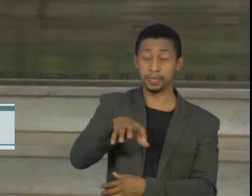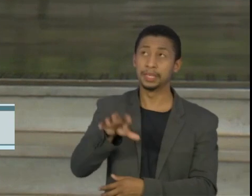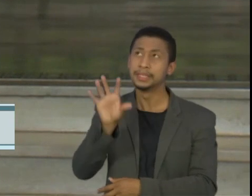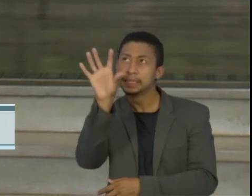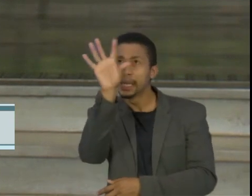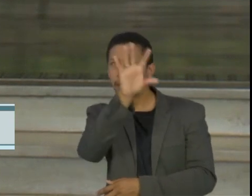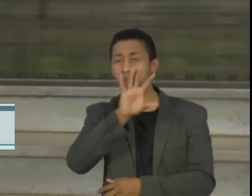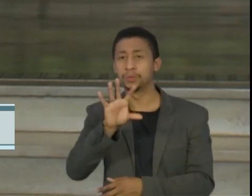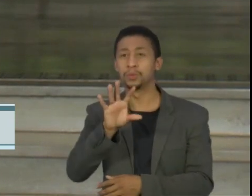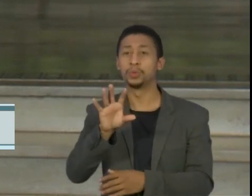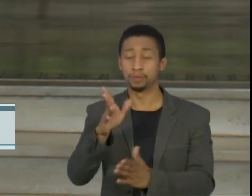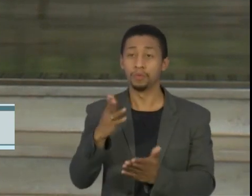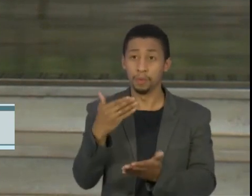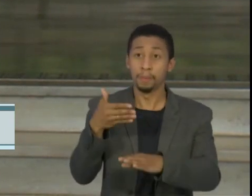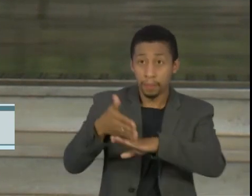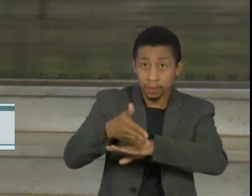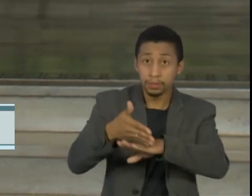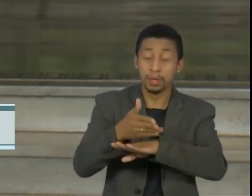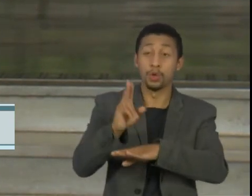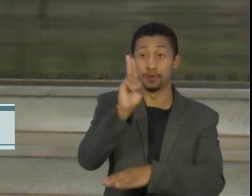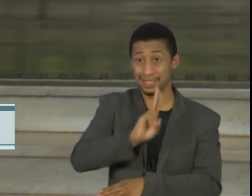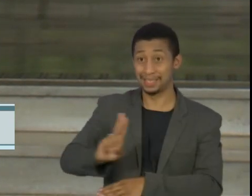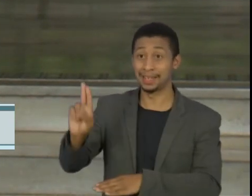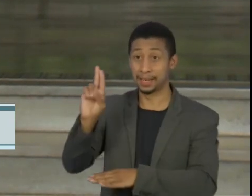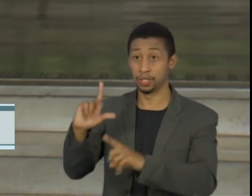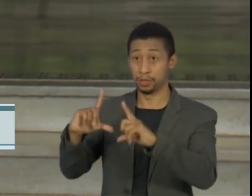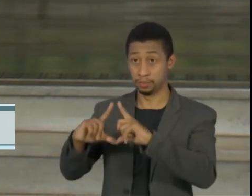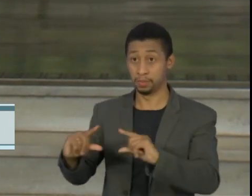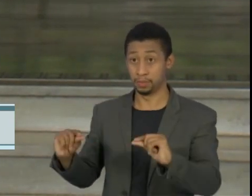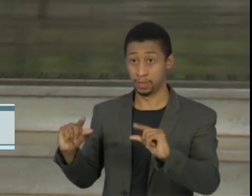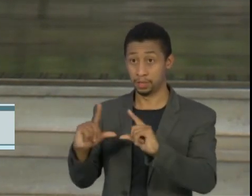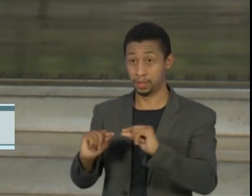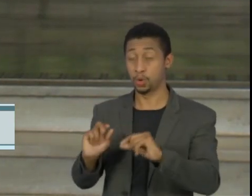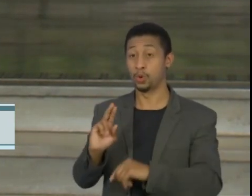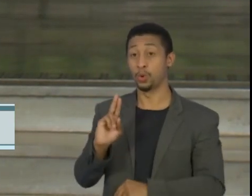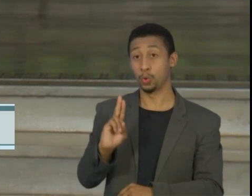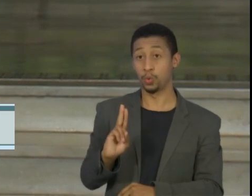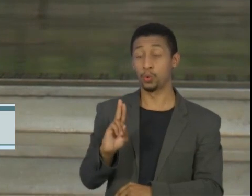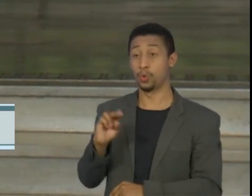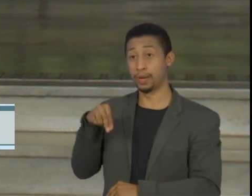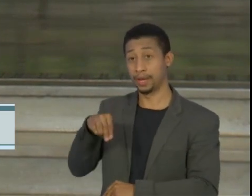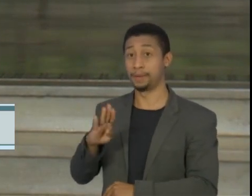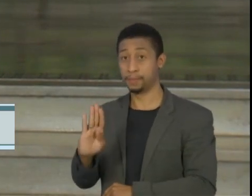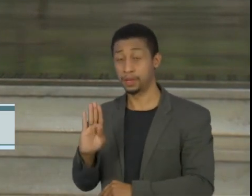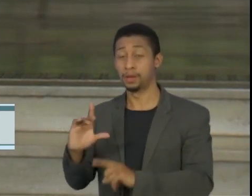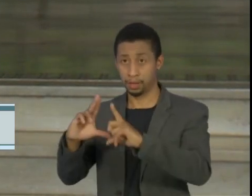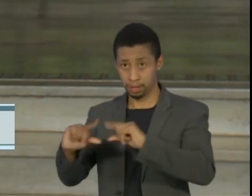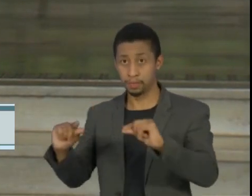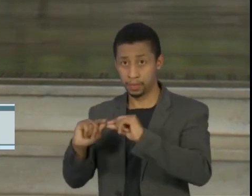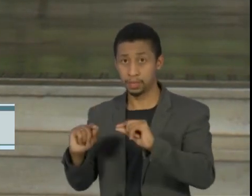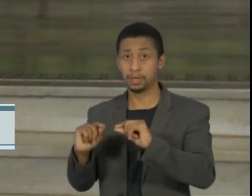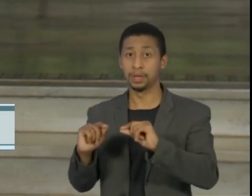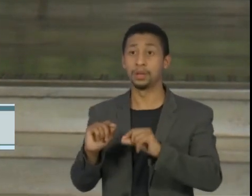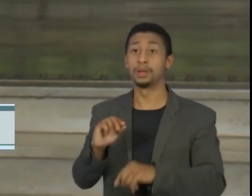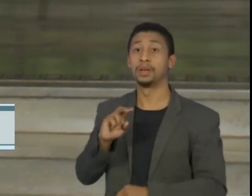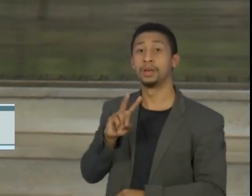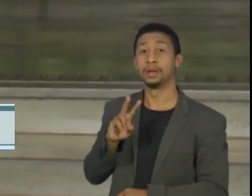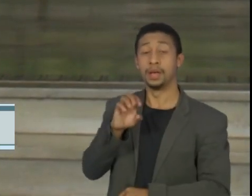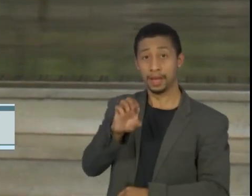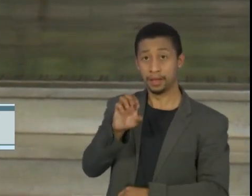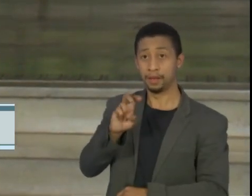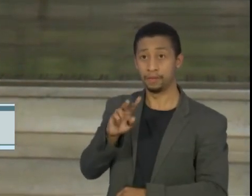participar: a Universidade de Brasília, a UNB, o Instituto Nacional de Infectologia Evandro Chagas, no Rio de